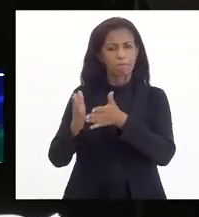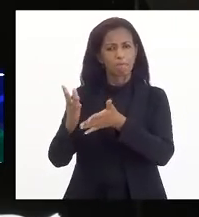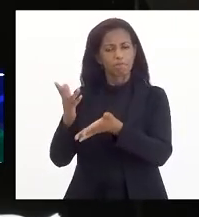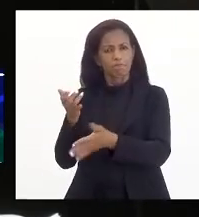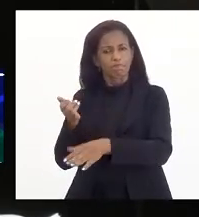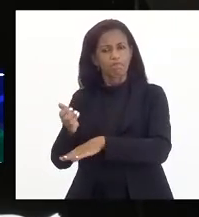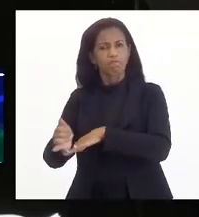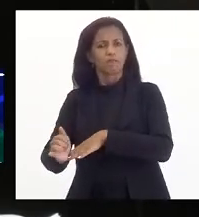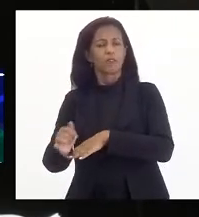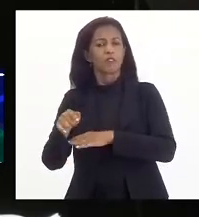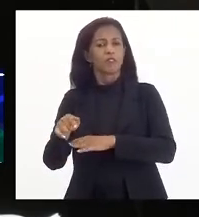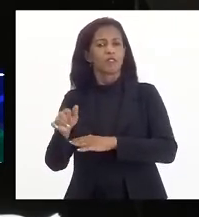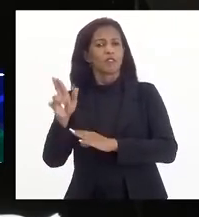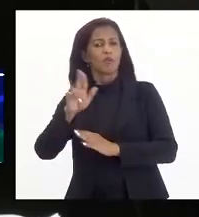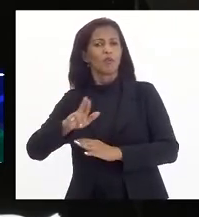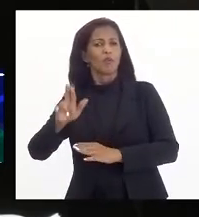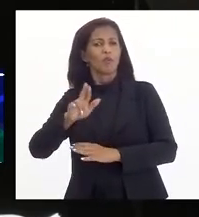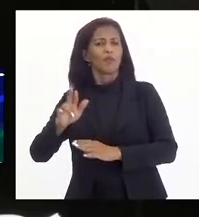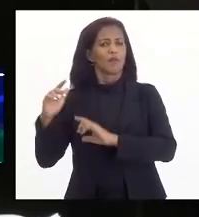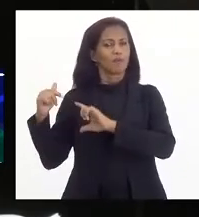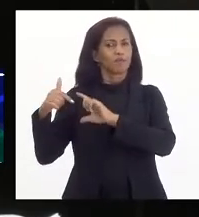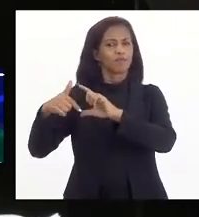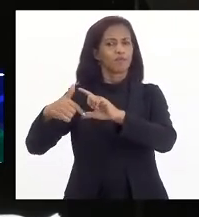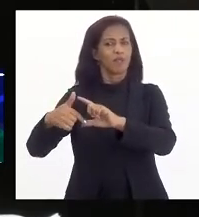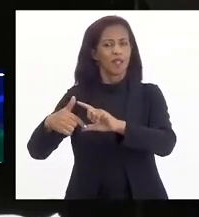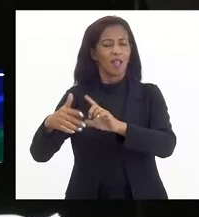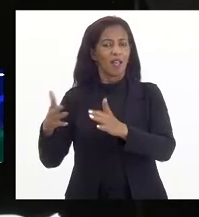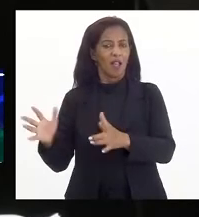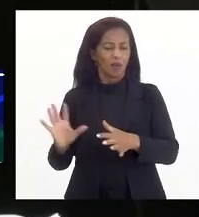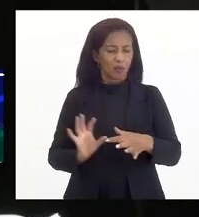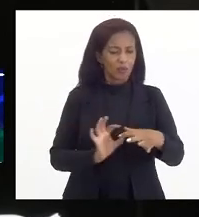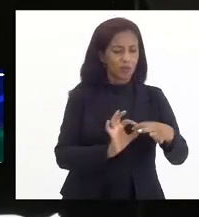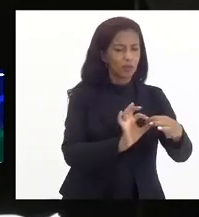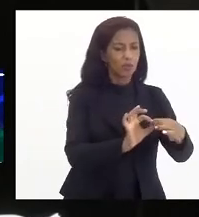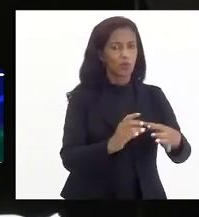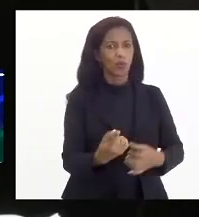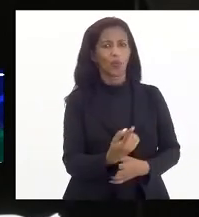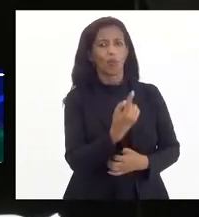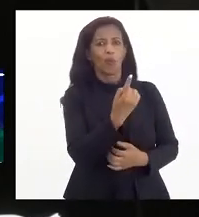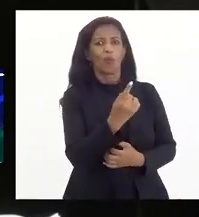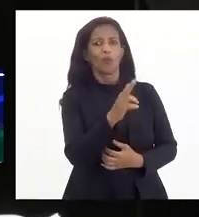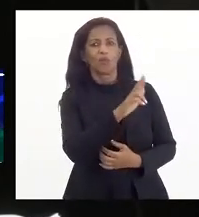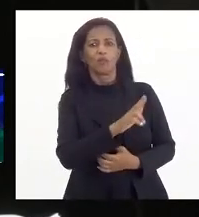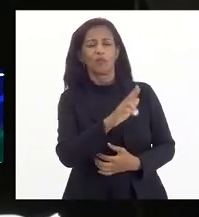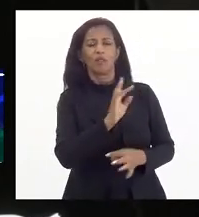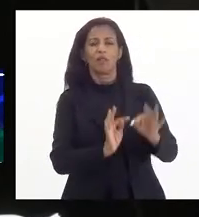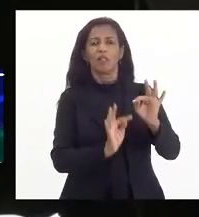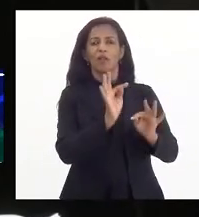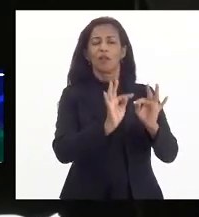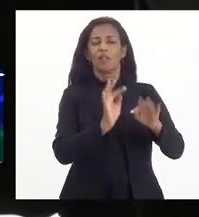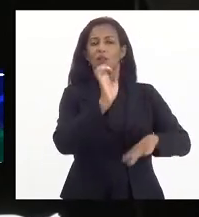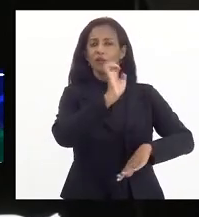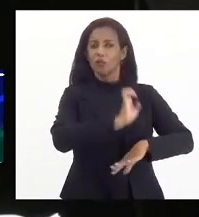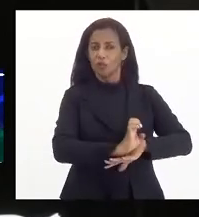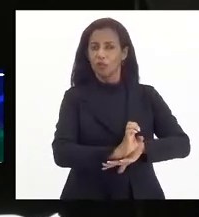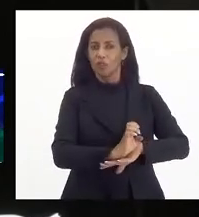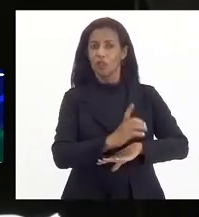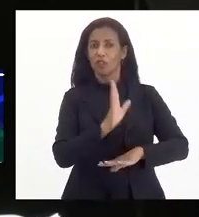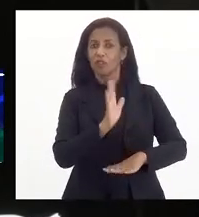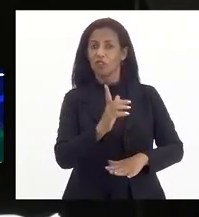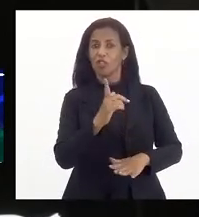de semana Universidade tradicional ao meio de ser um ciclo utilizar uma única Universidade Tecnológica no estado